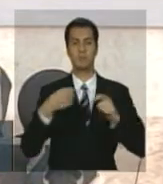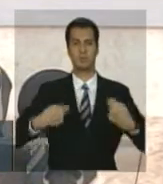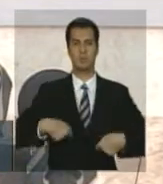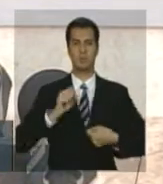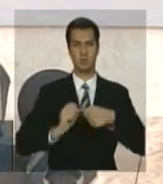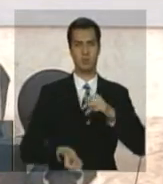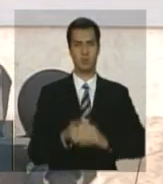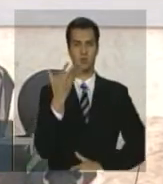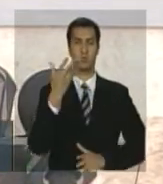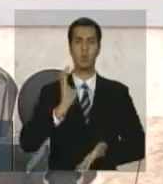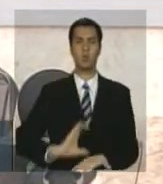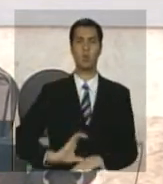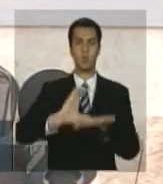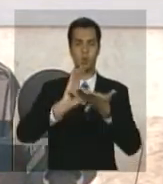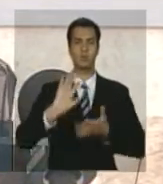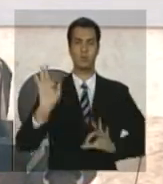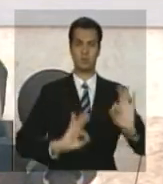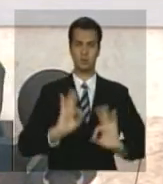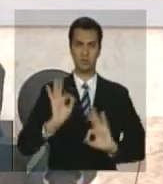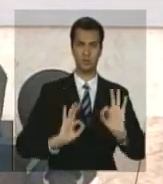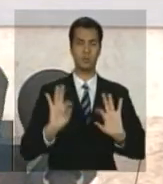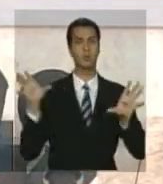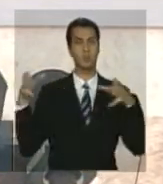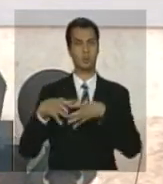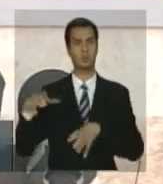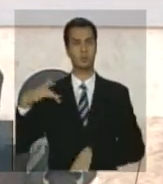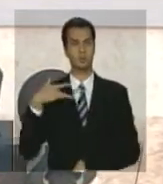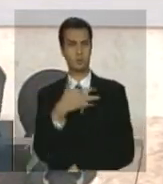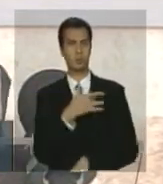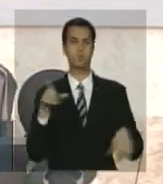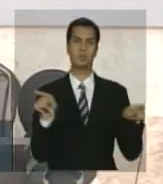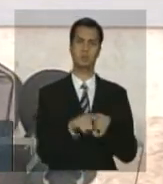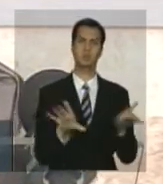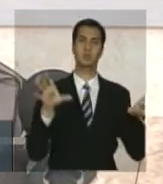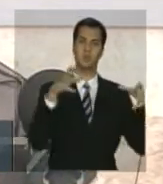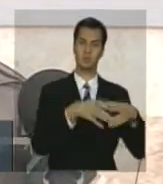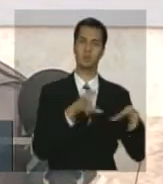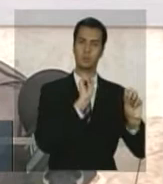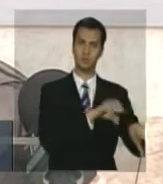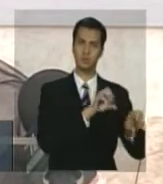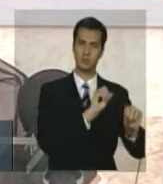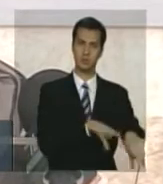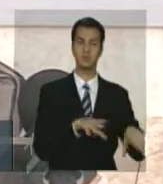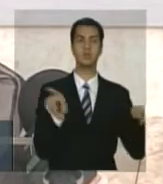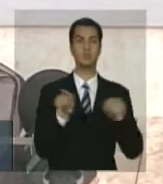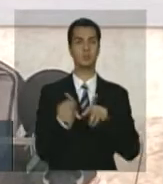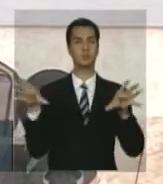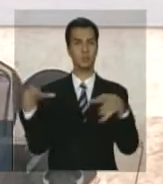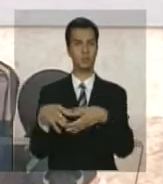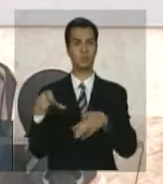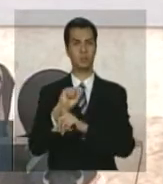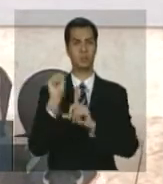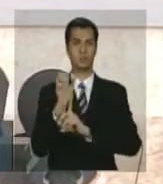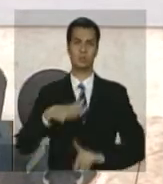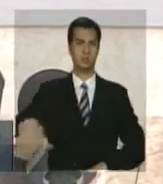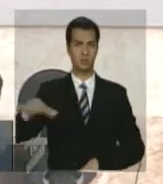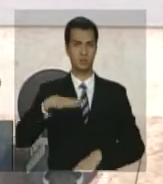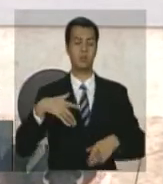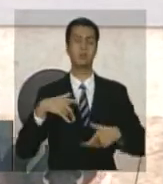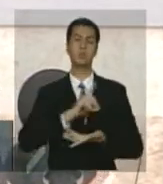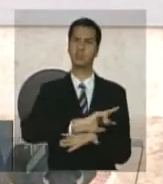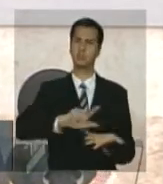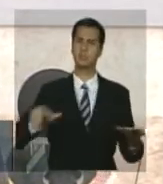coordenação entre saúde, educação e a rede de saúde, a rede de educação, a rede de assistência, junto com